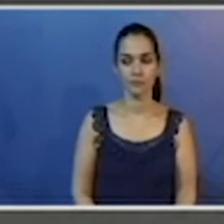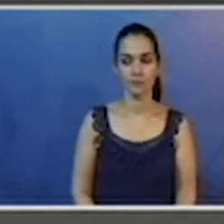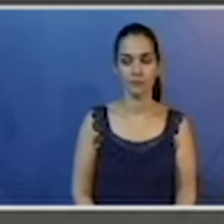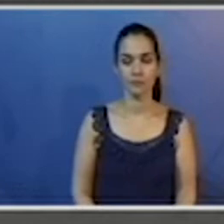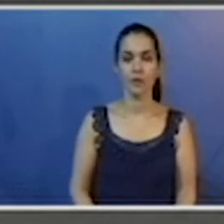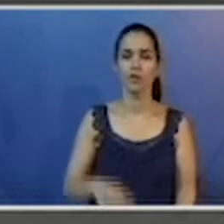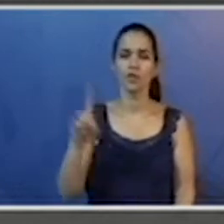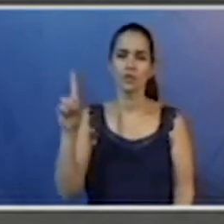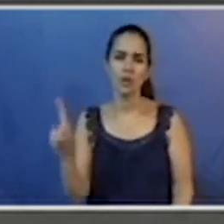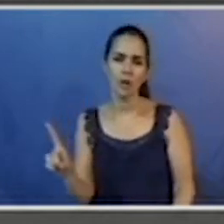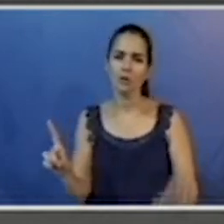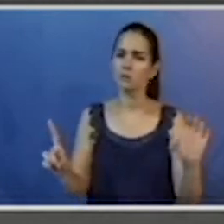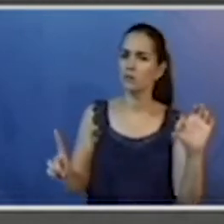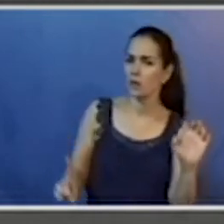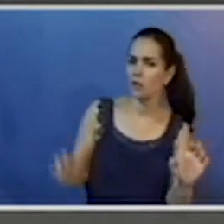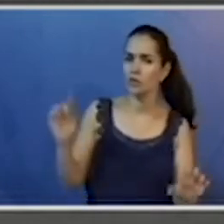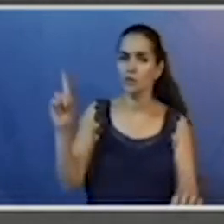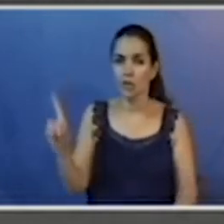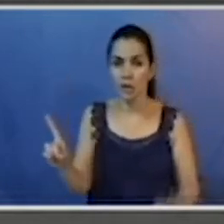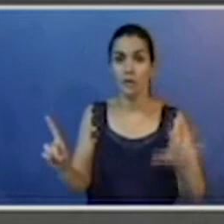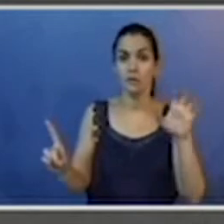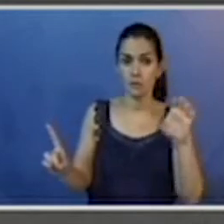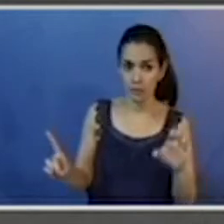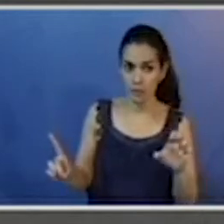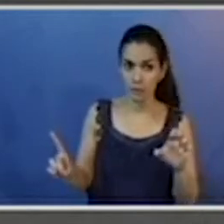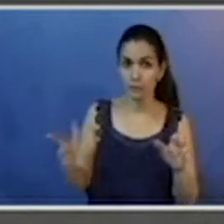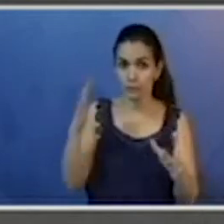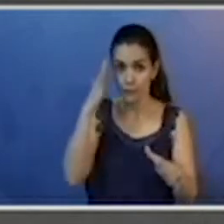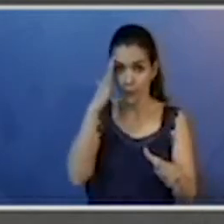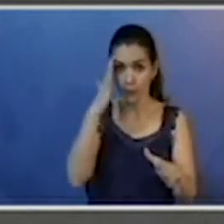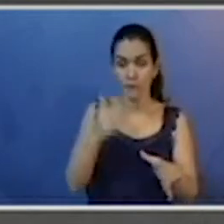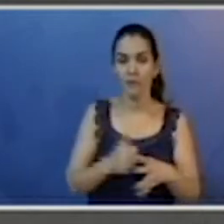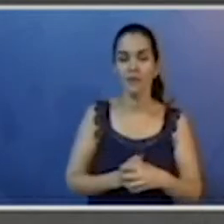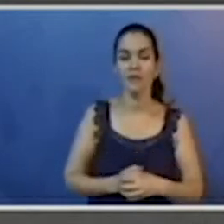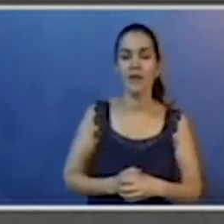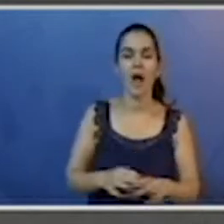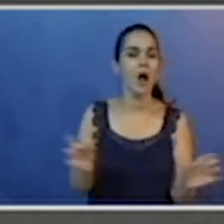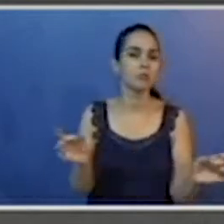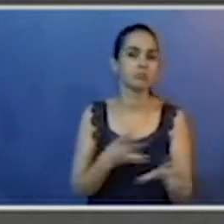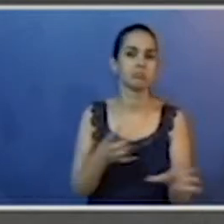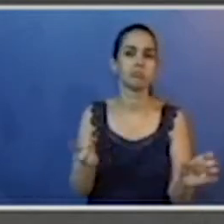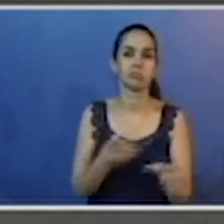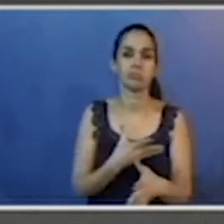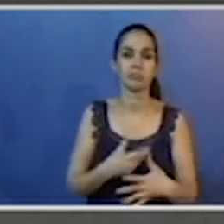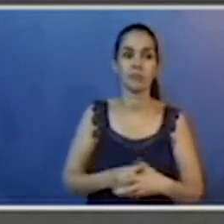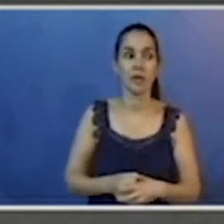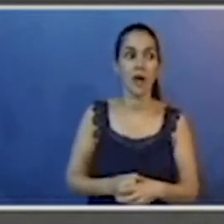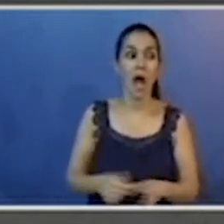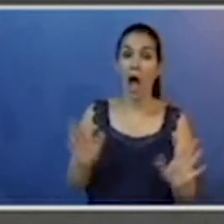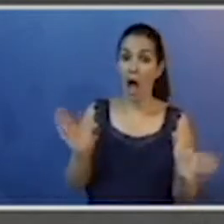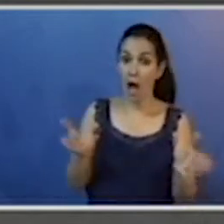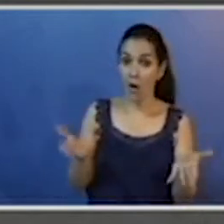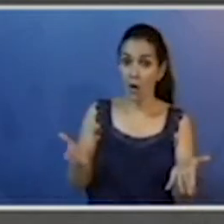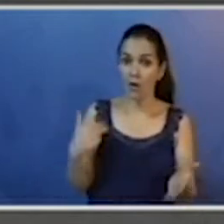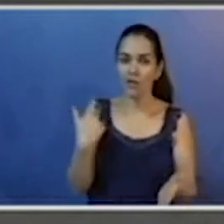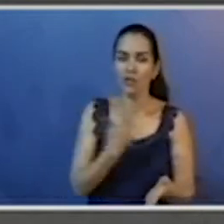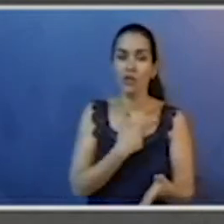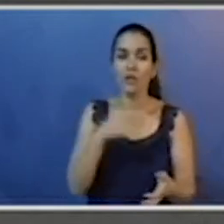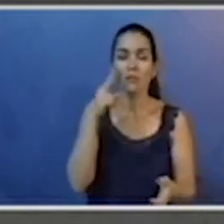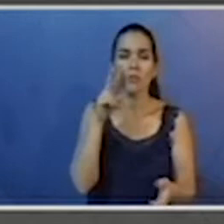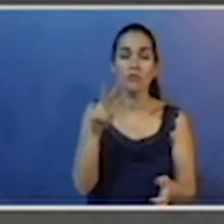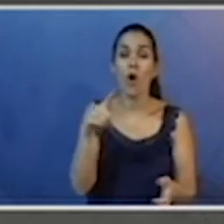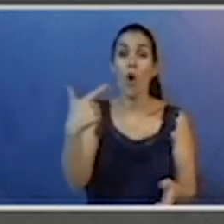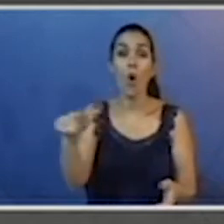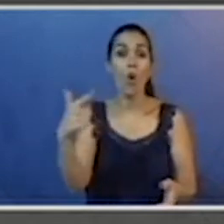esquerdo direito esquerdo muito bem agora pessoal vamos